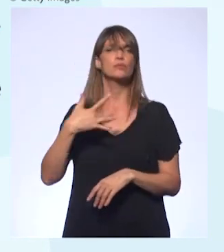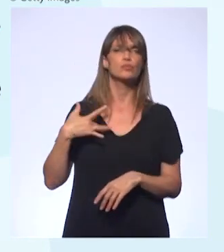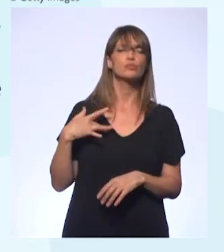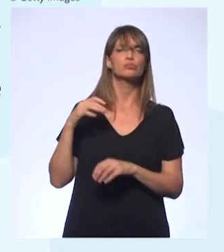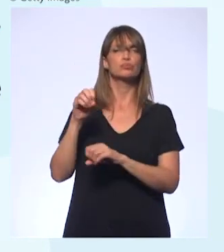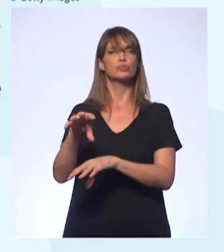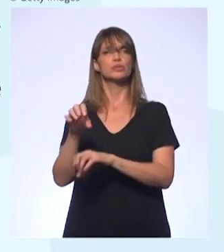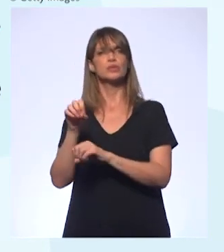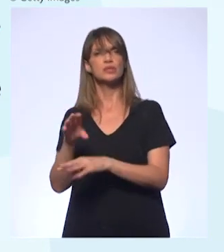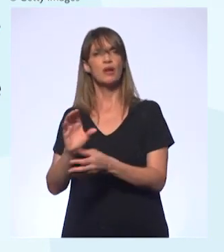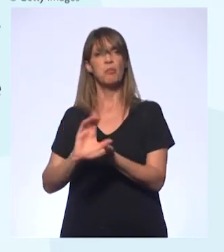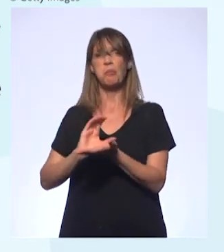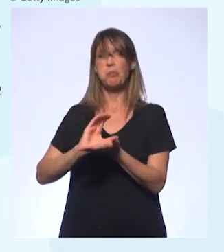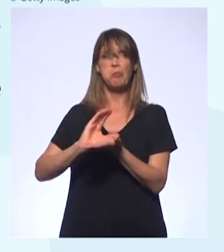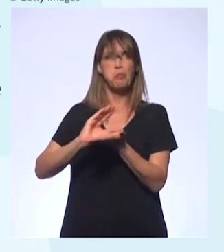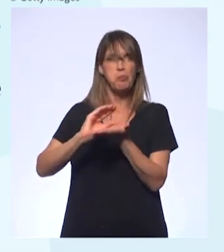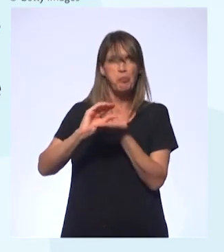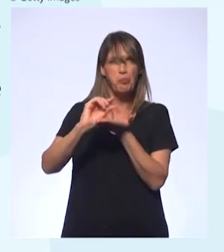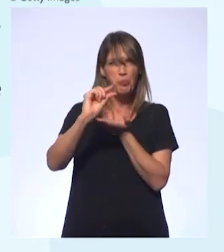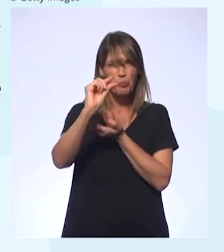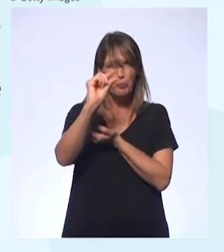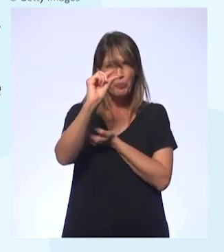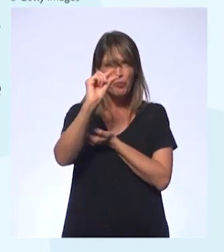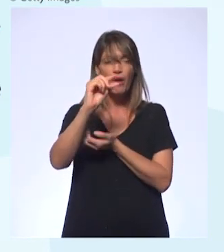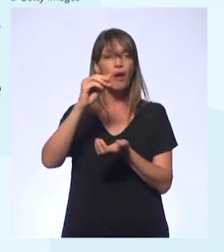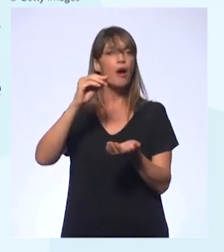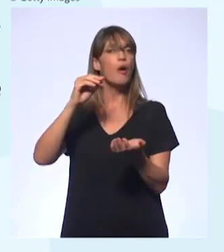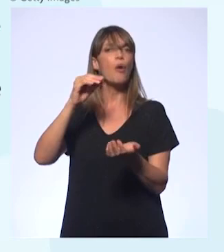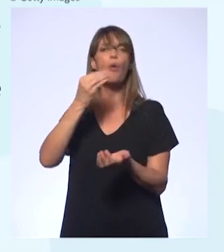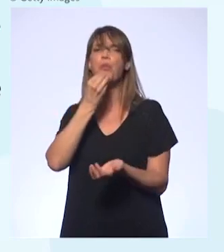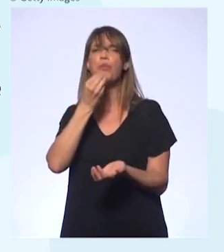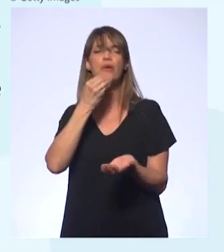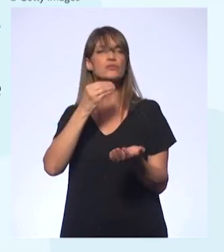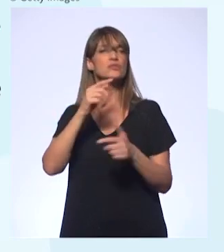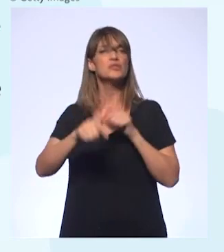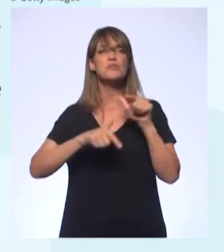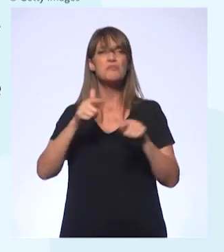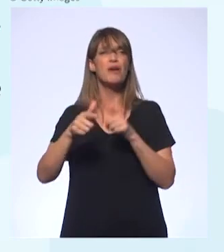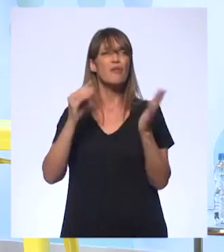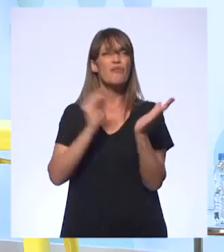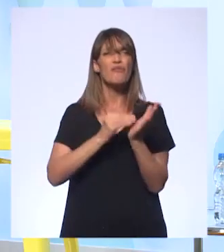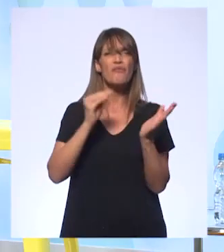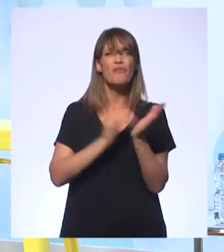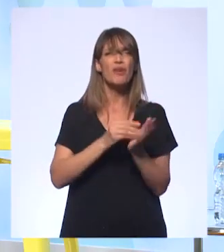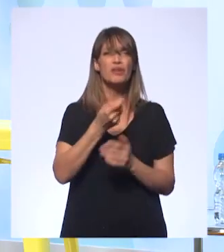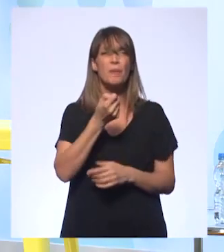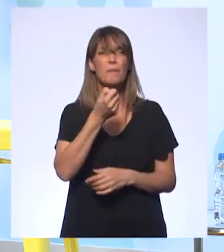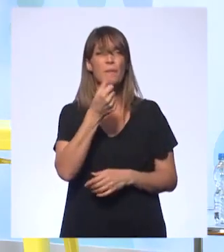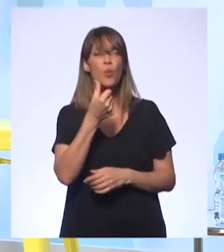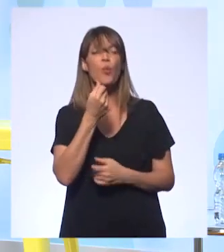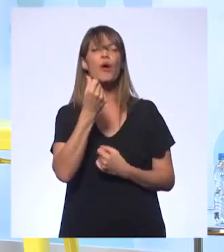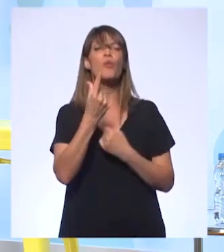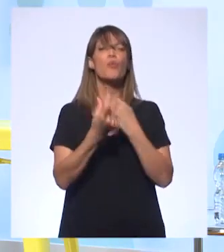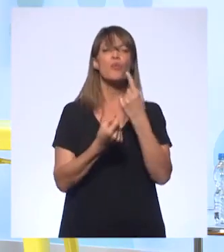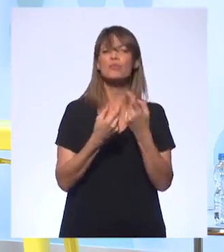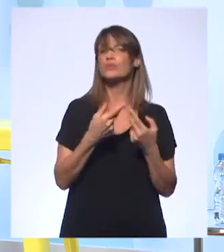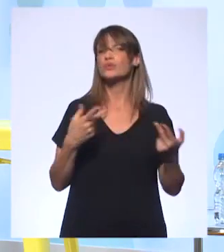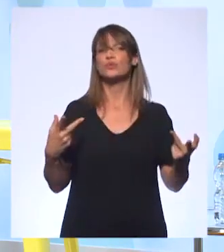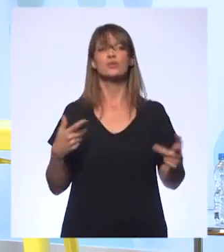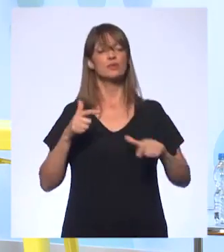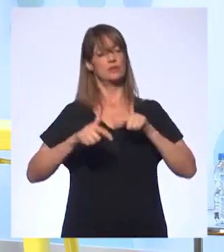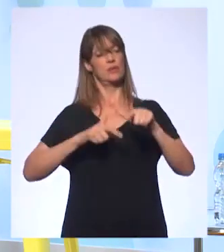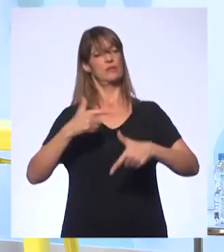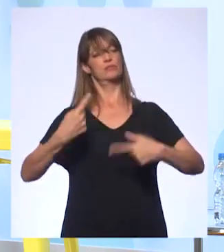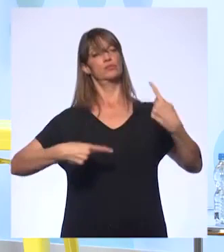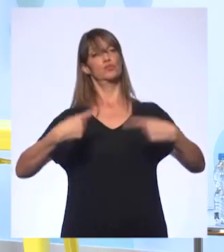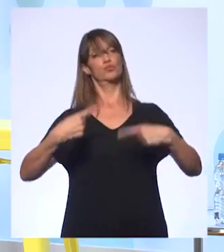na educação, a falta de oportunidades de trabalho e a corrupção são alguns dos elementos que nós trabalhamos e discutimos